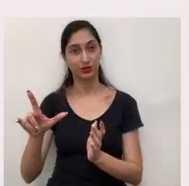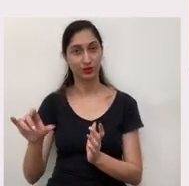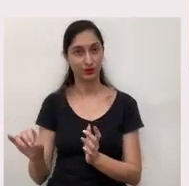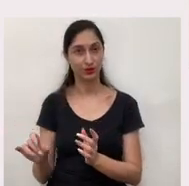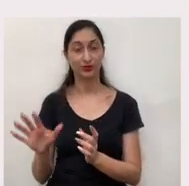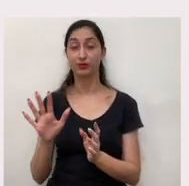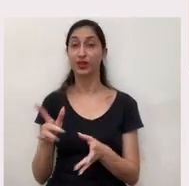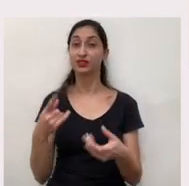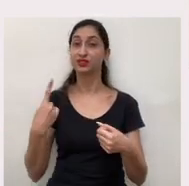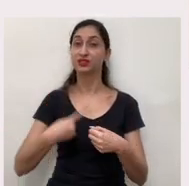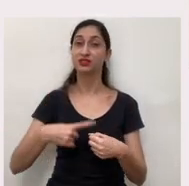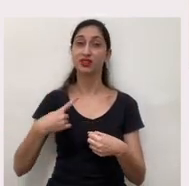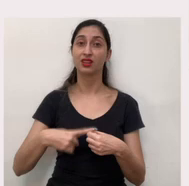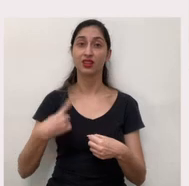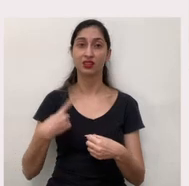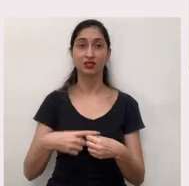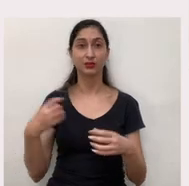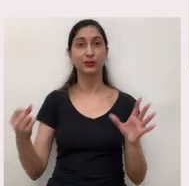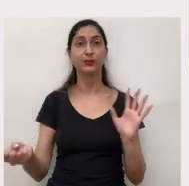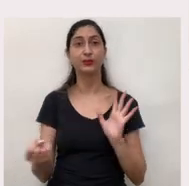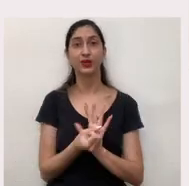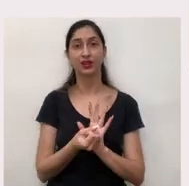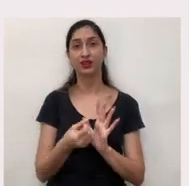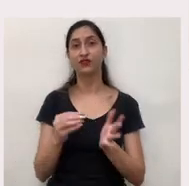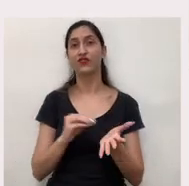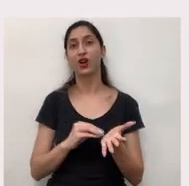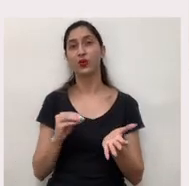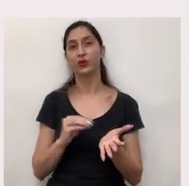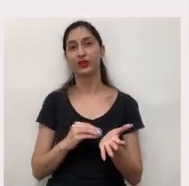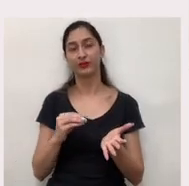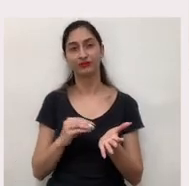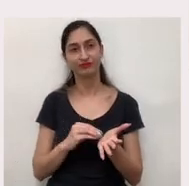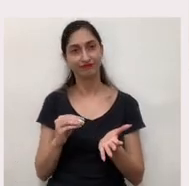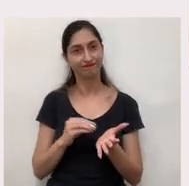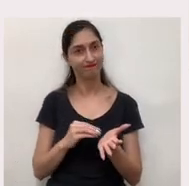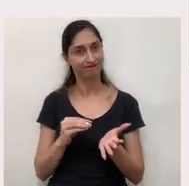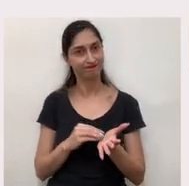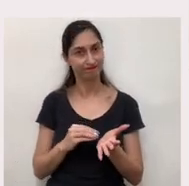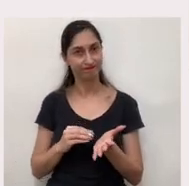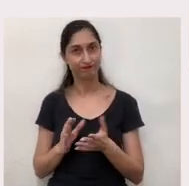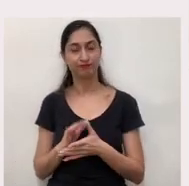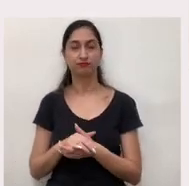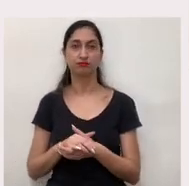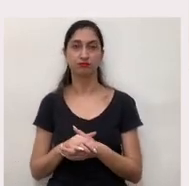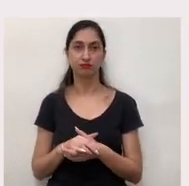mas de uma cidade marcada pela ausência, assim, né,